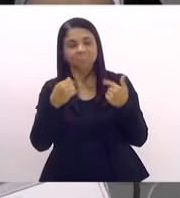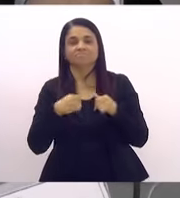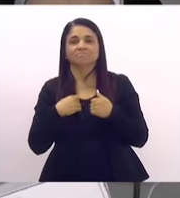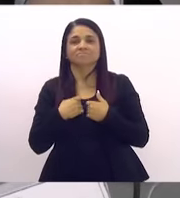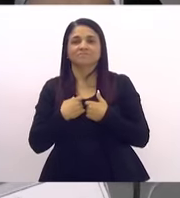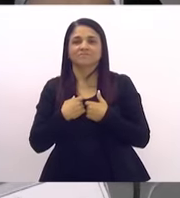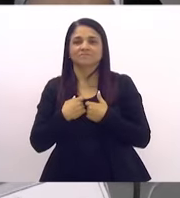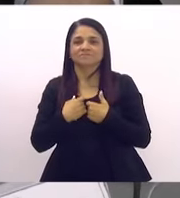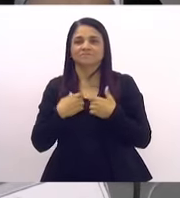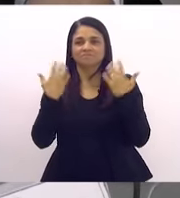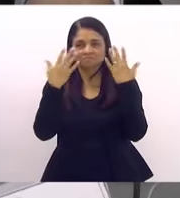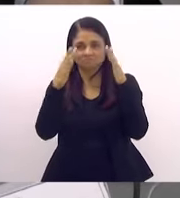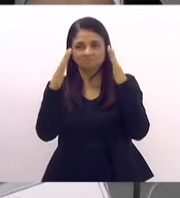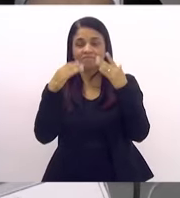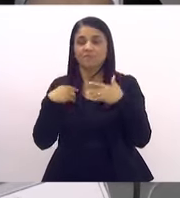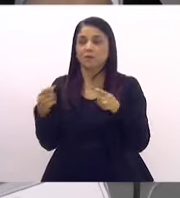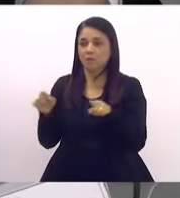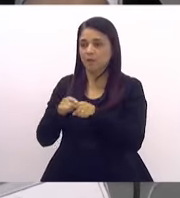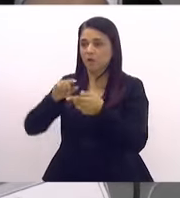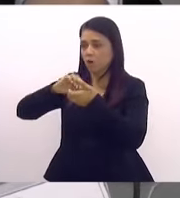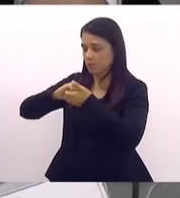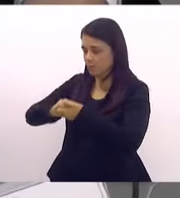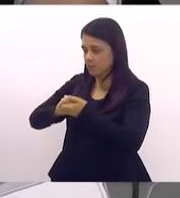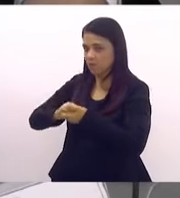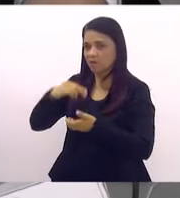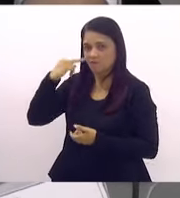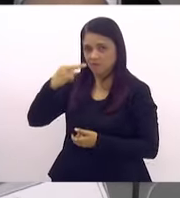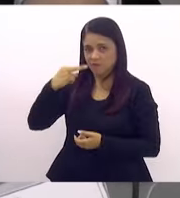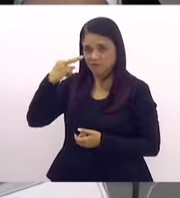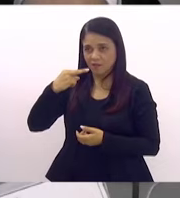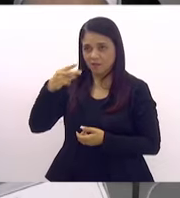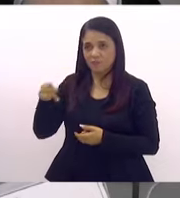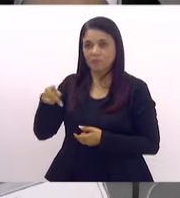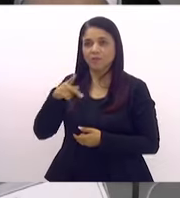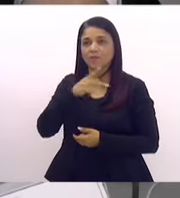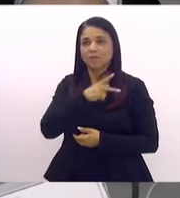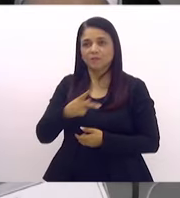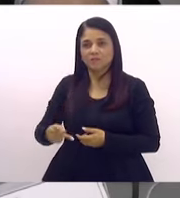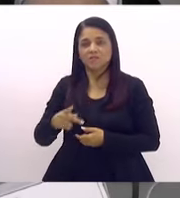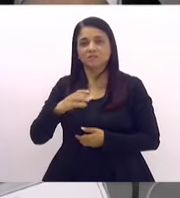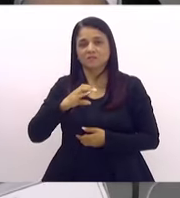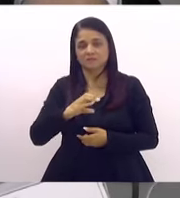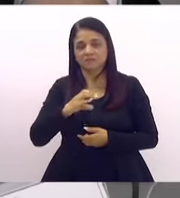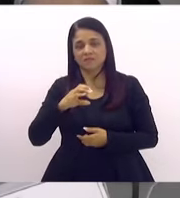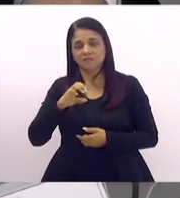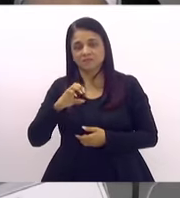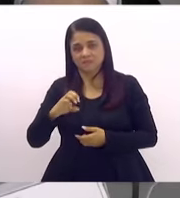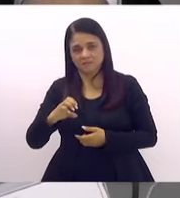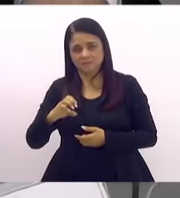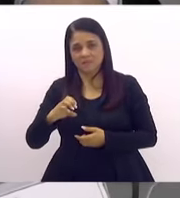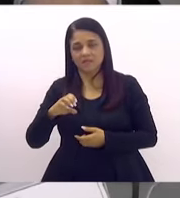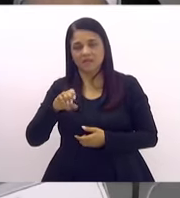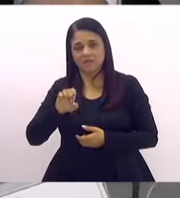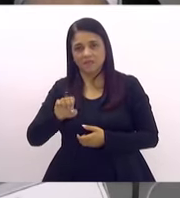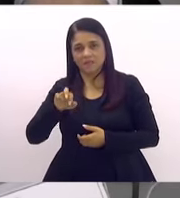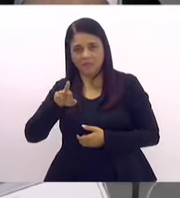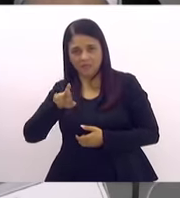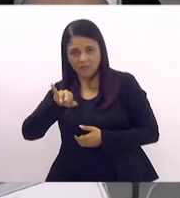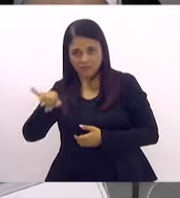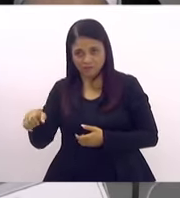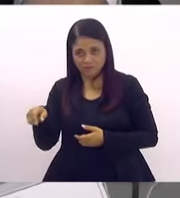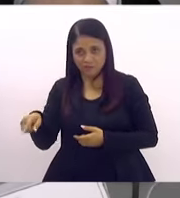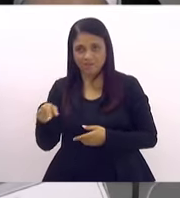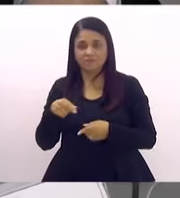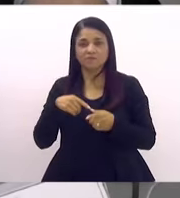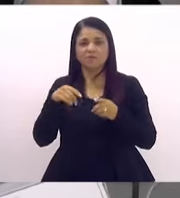Queria cumprimentar o vereador Luiz da Papelaria, que se conta aqui presente, presidente também da CCR, João Carrilho. É no que se refere a esse projeto